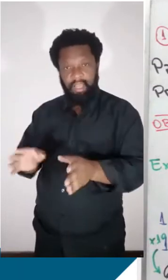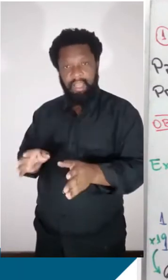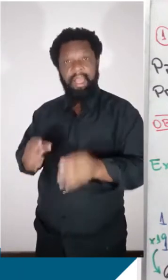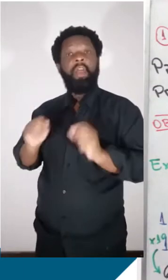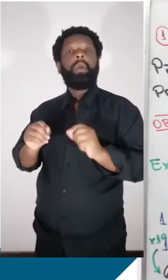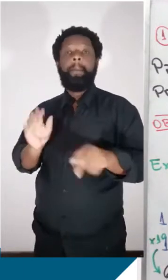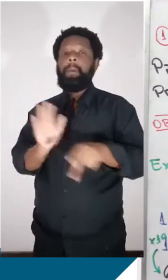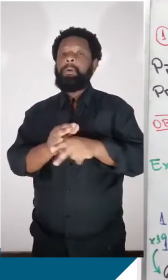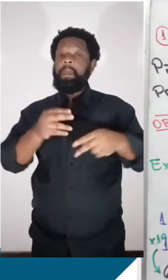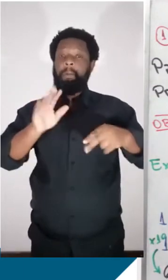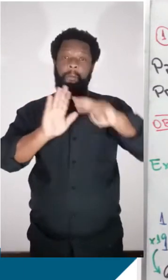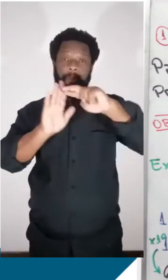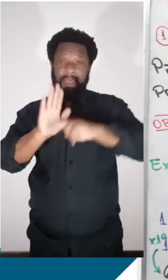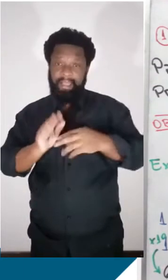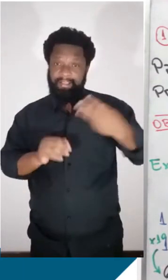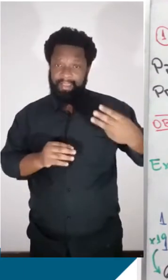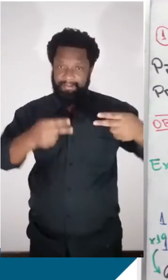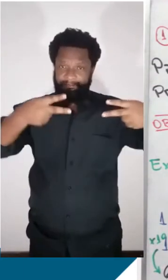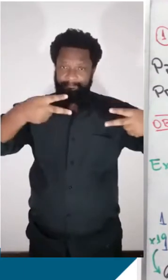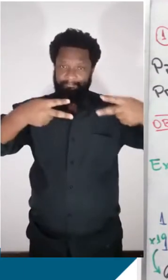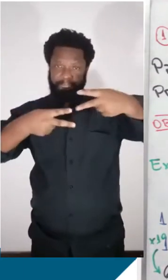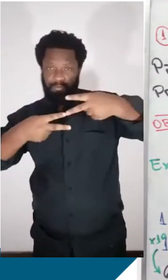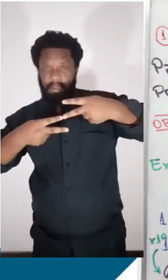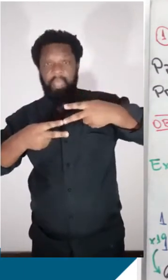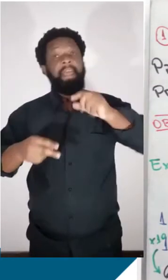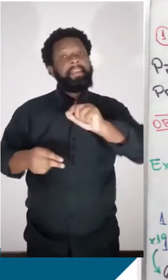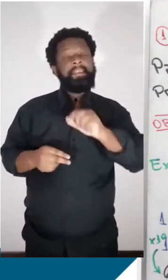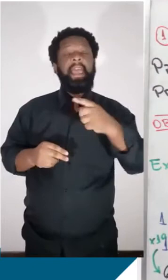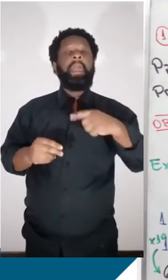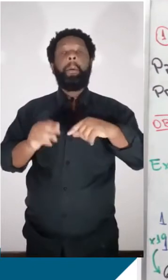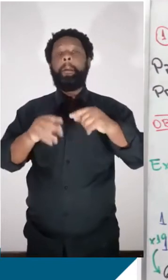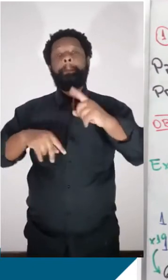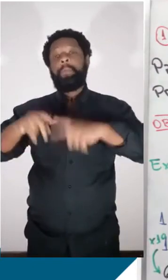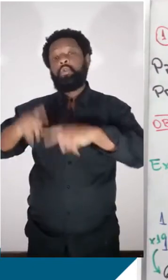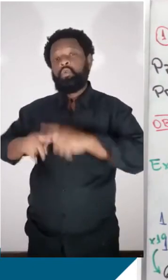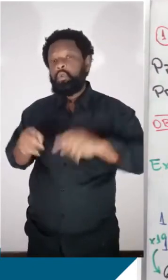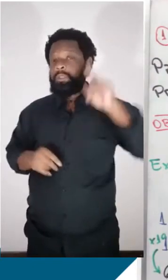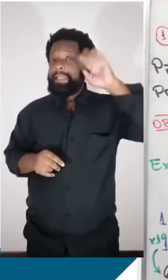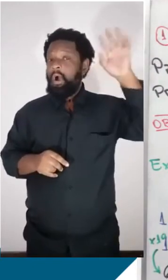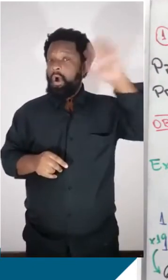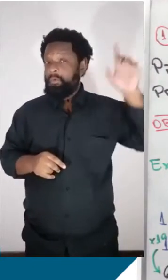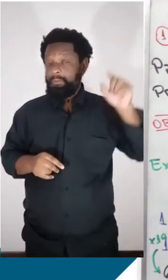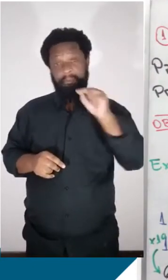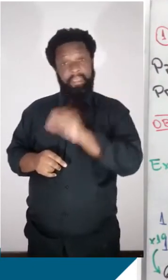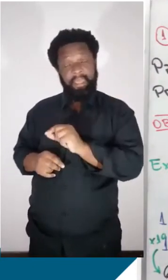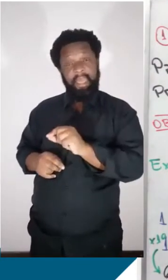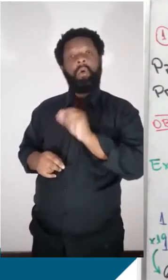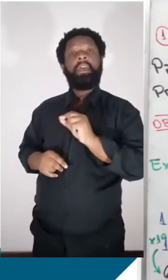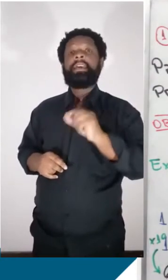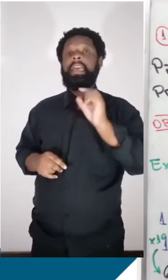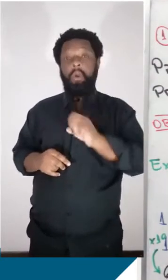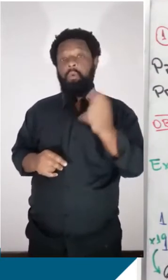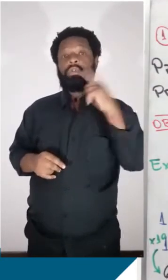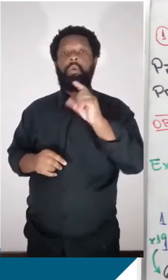achei, pela regra de 3. Se eu achei pela regra de 3, esse é o meu produto teórico. Isso aqui